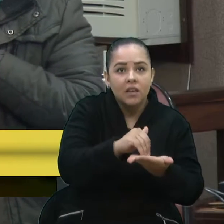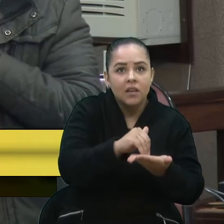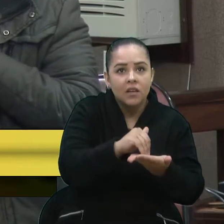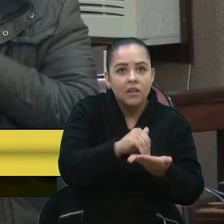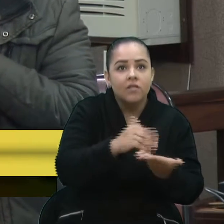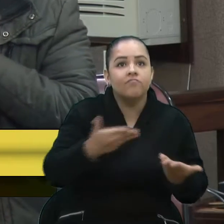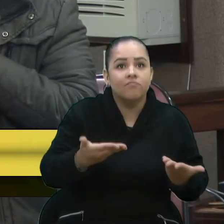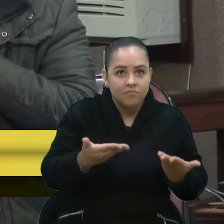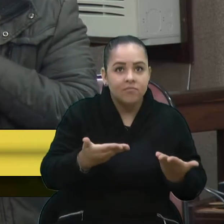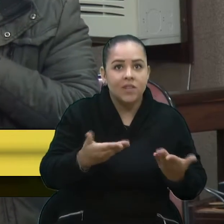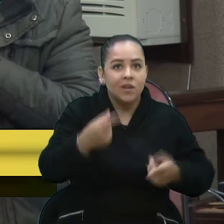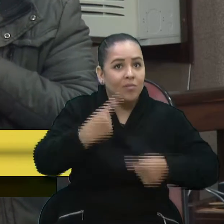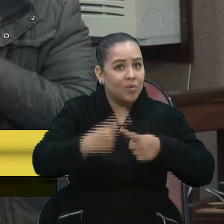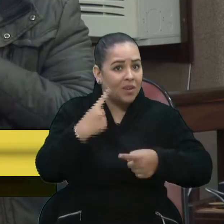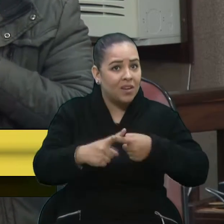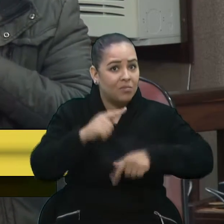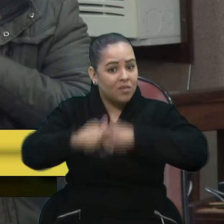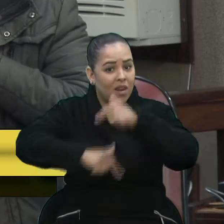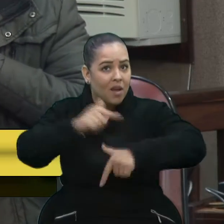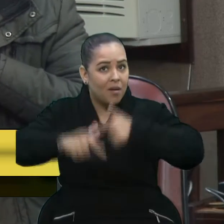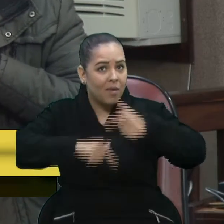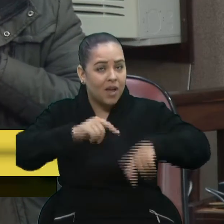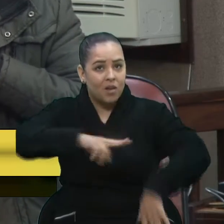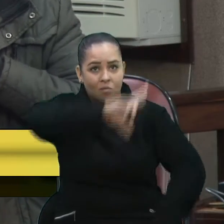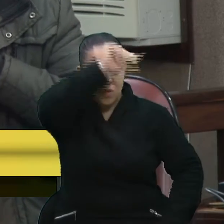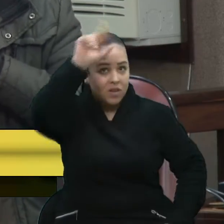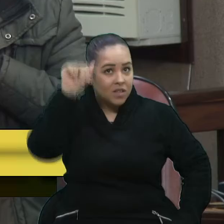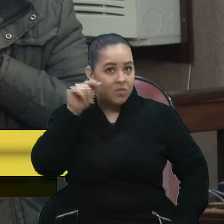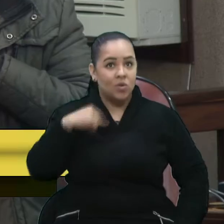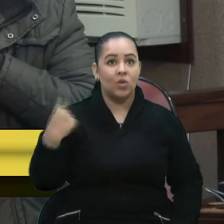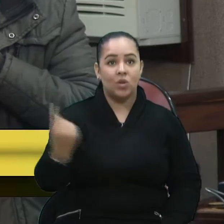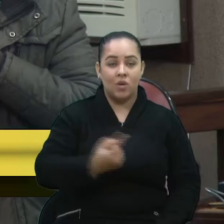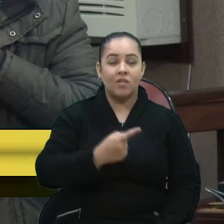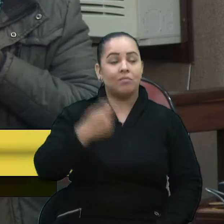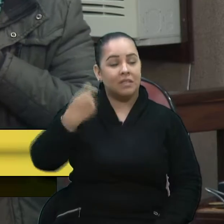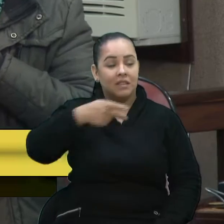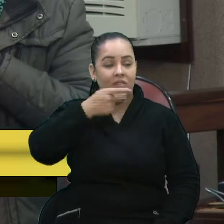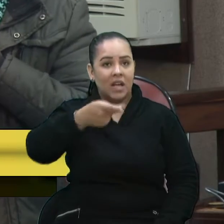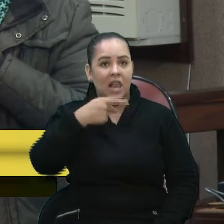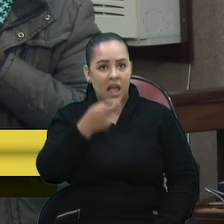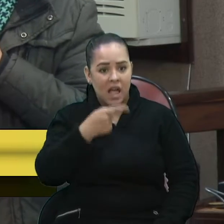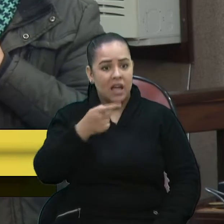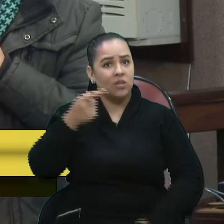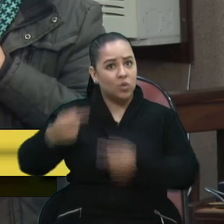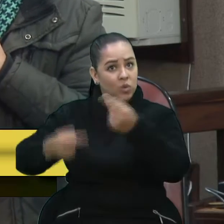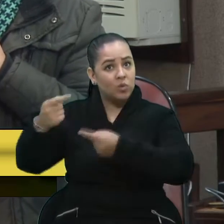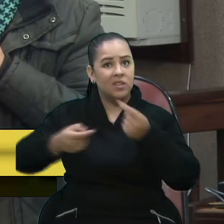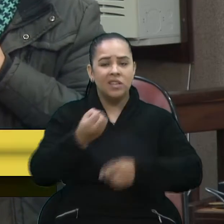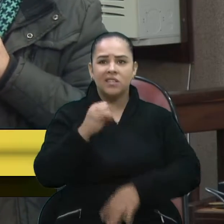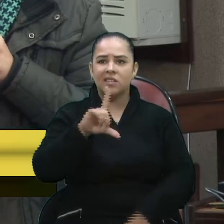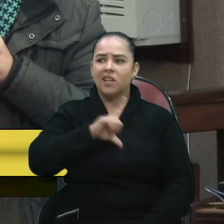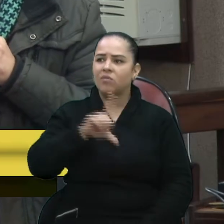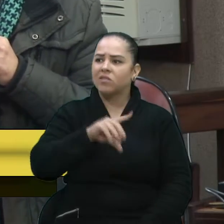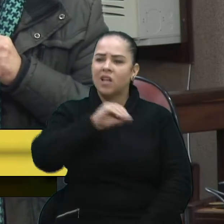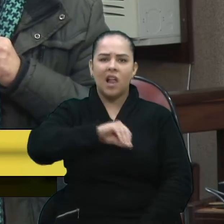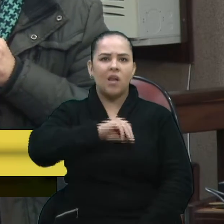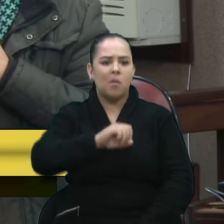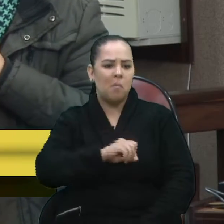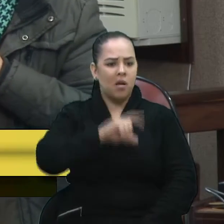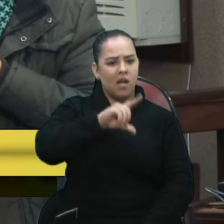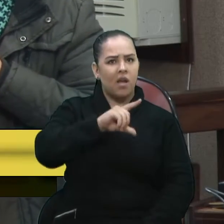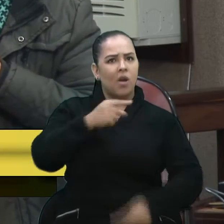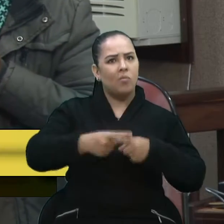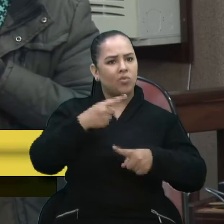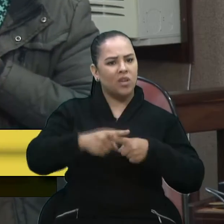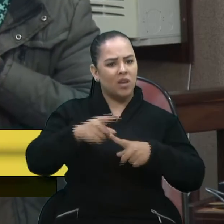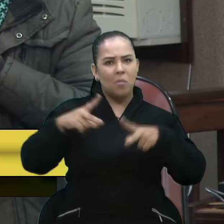isso que a gente, tanto para o serviço público, que a gente tem que discutir, o senhor discute muito, bom, se tem um valor a mais no serviço público, e por que não na iniciativa privada,